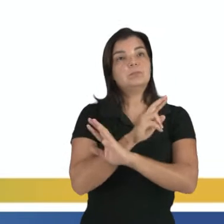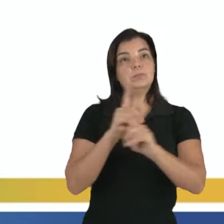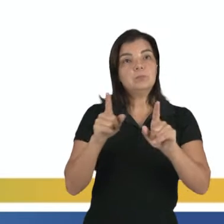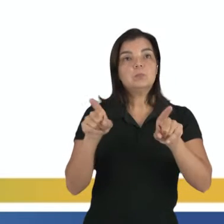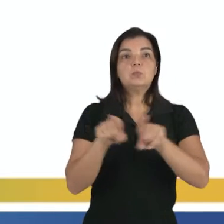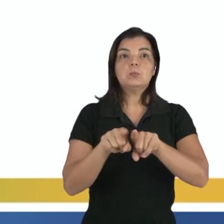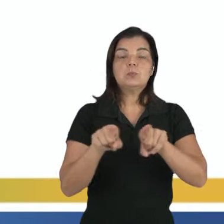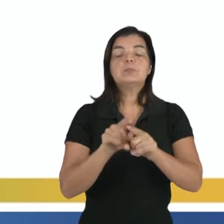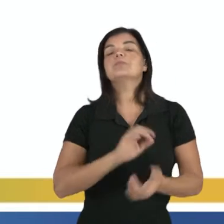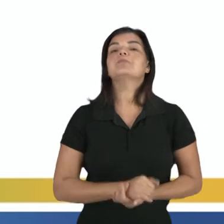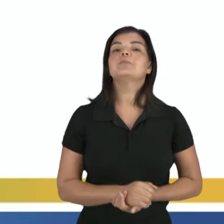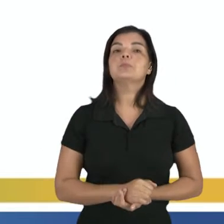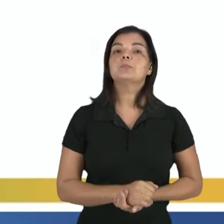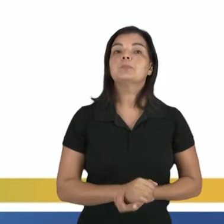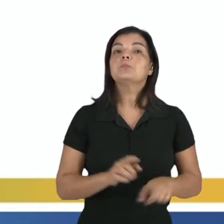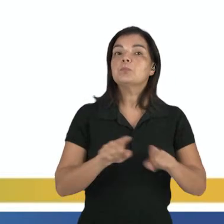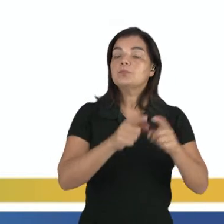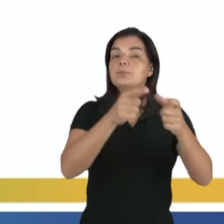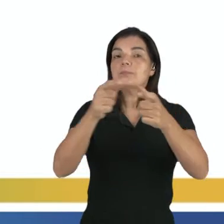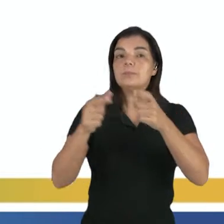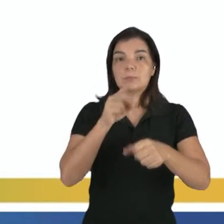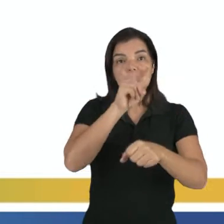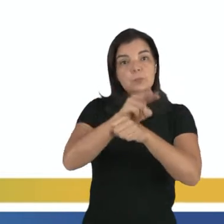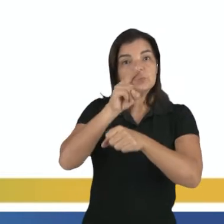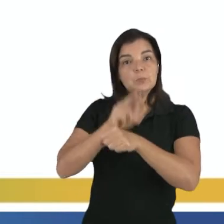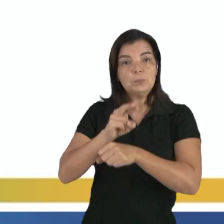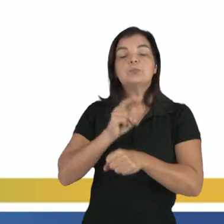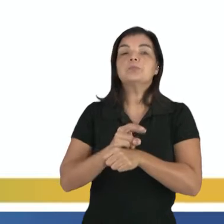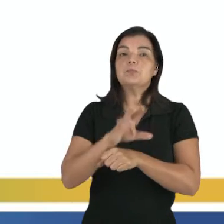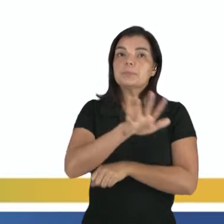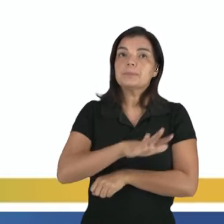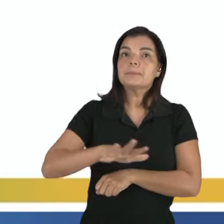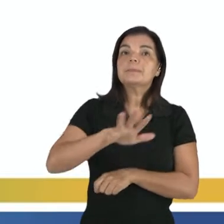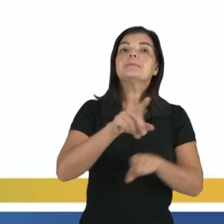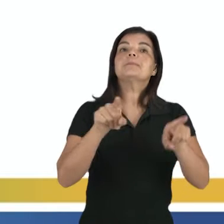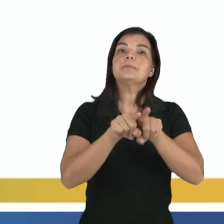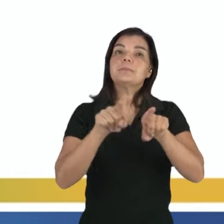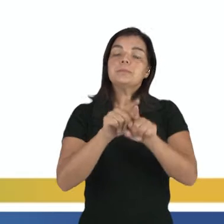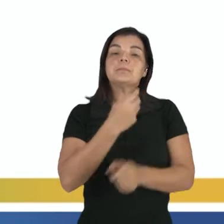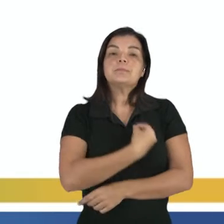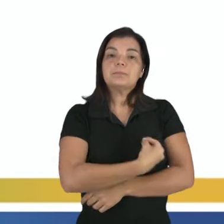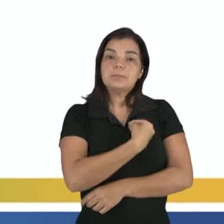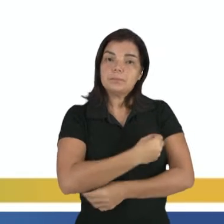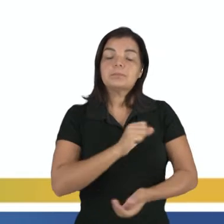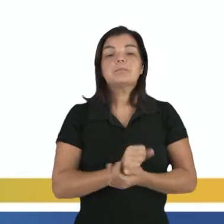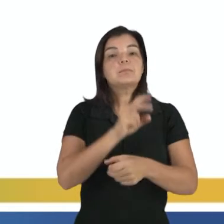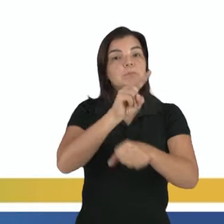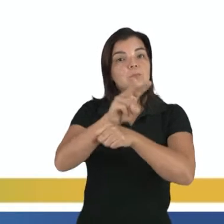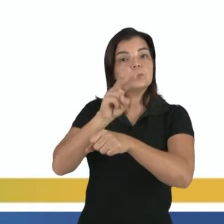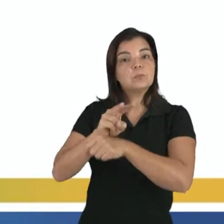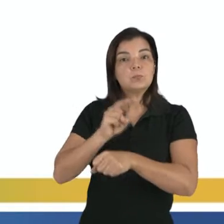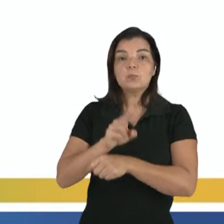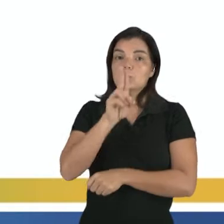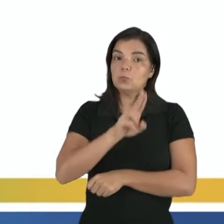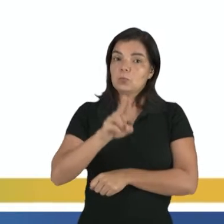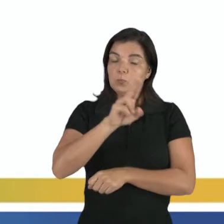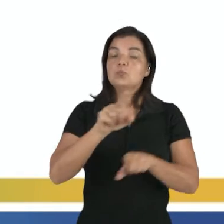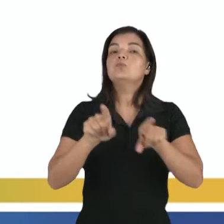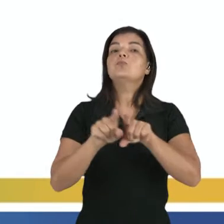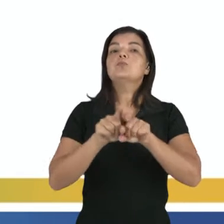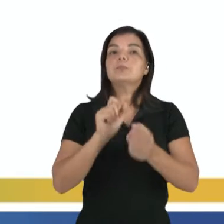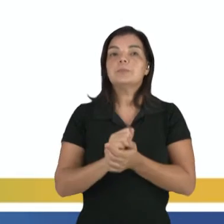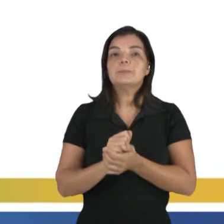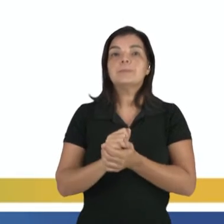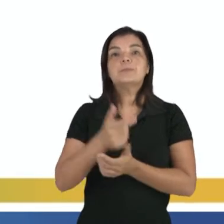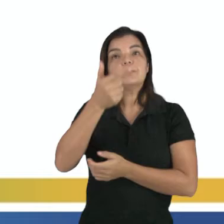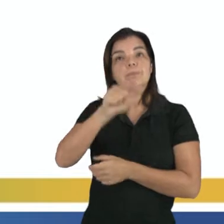distinta. As unidades de conservação de proteção integral e também existem as unidades de conservação de uso sustentável.